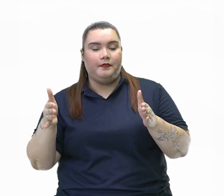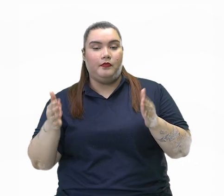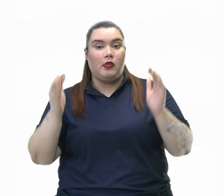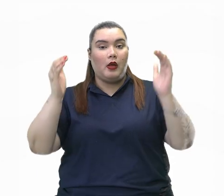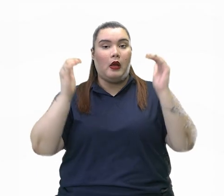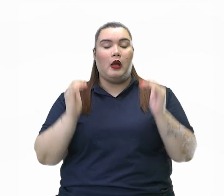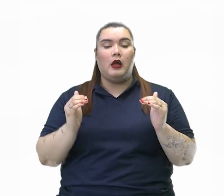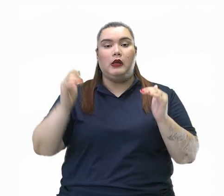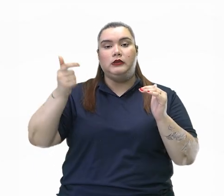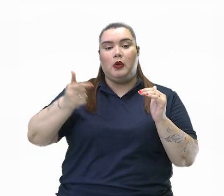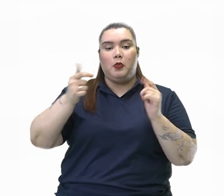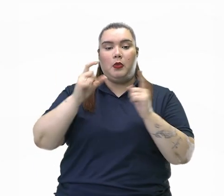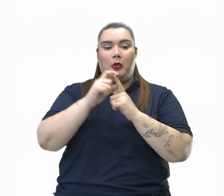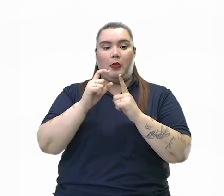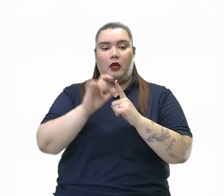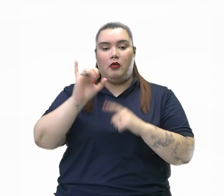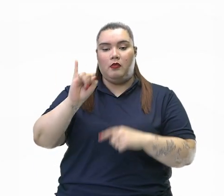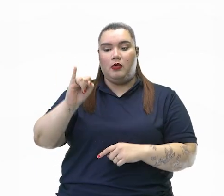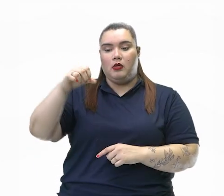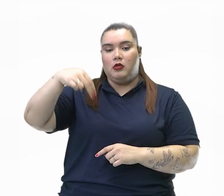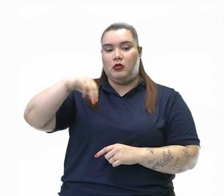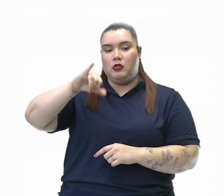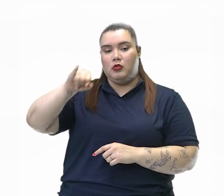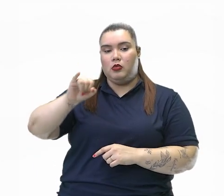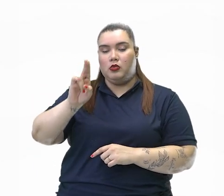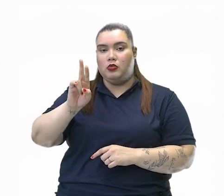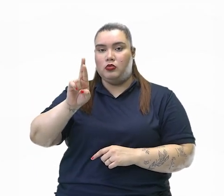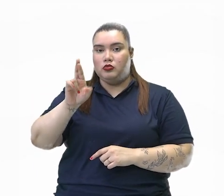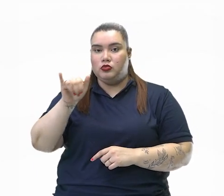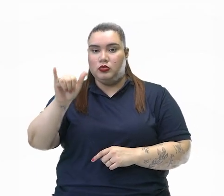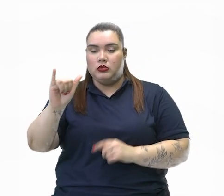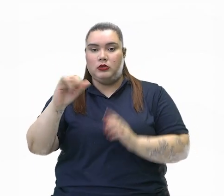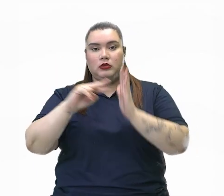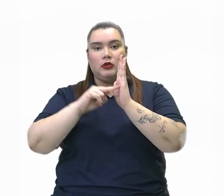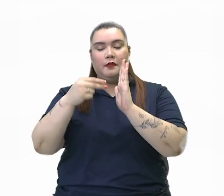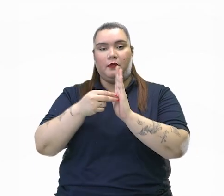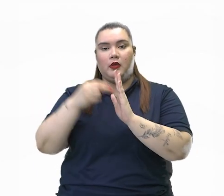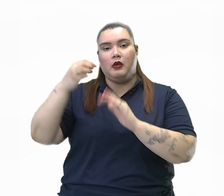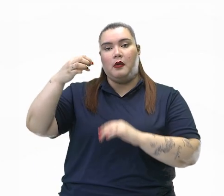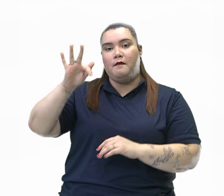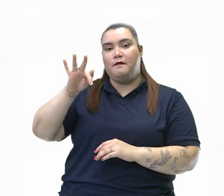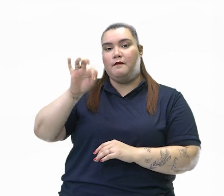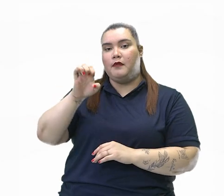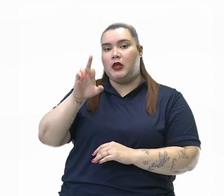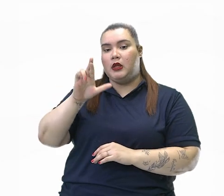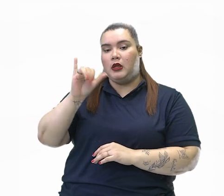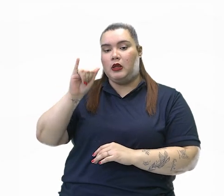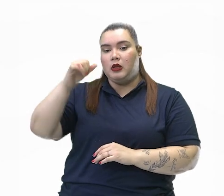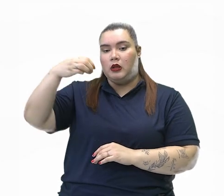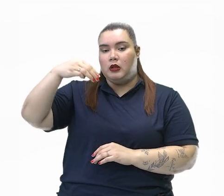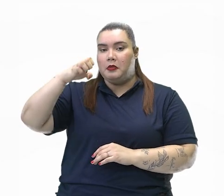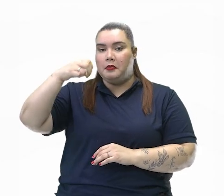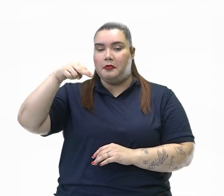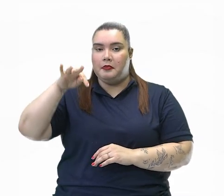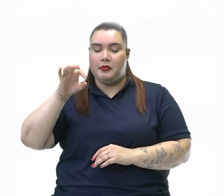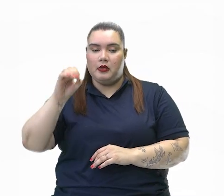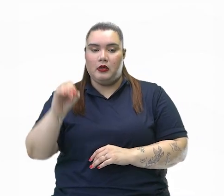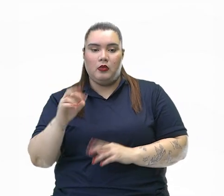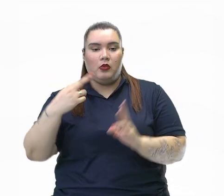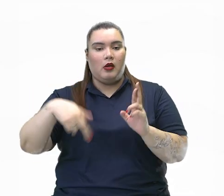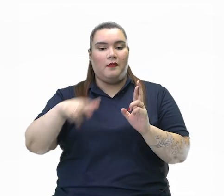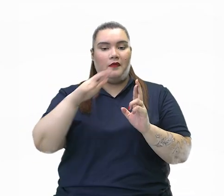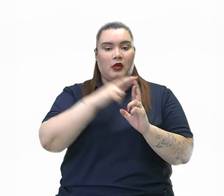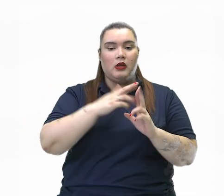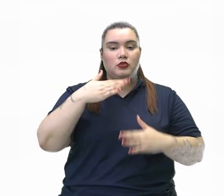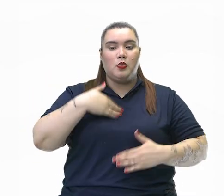injury significa, né, machucado, ferimento, tá? Então, refere-se a um dano físico ao